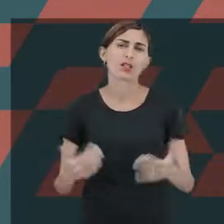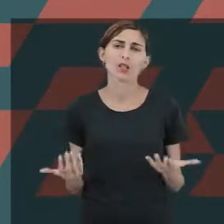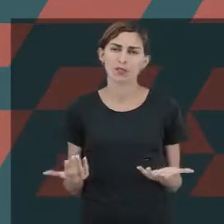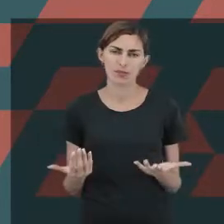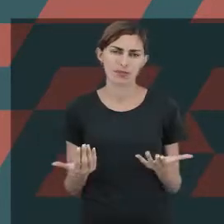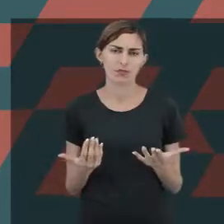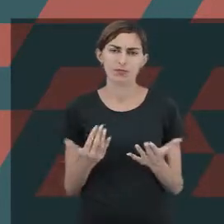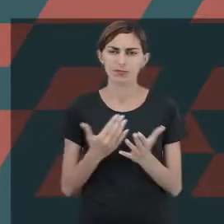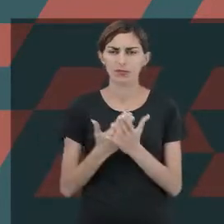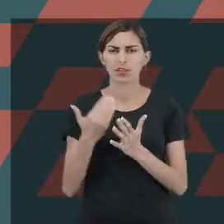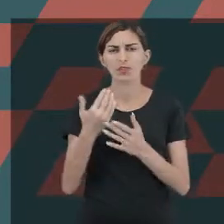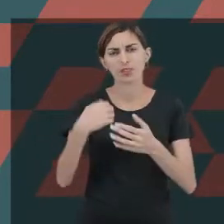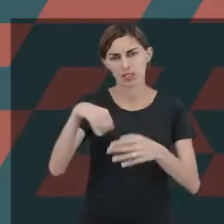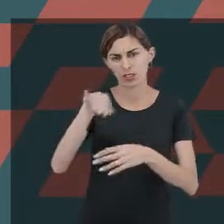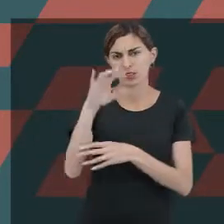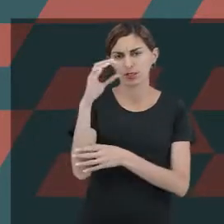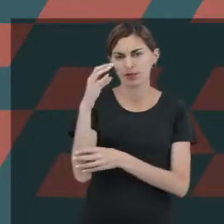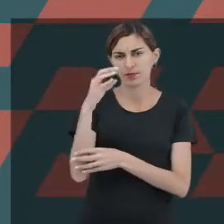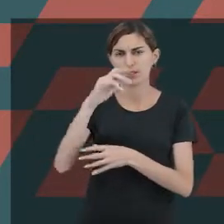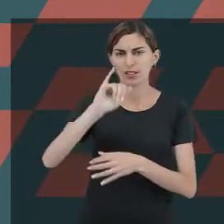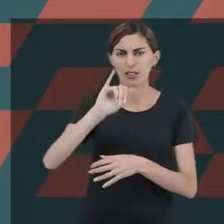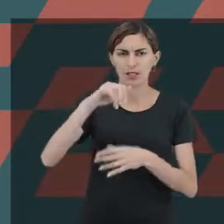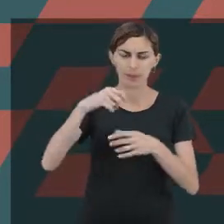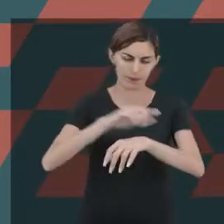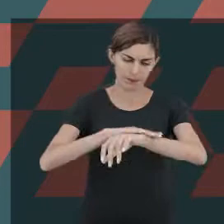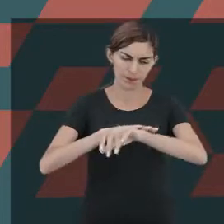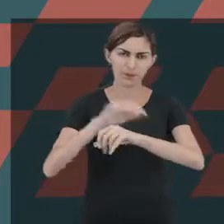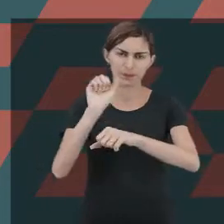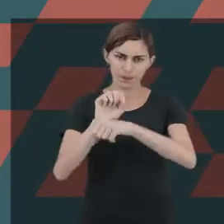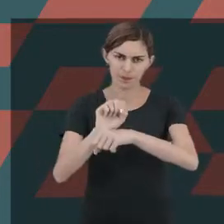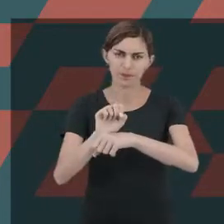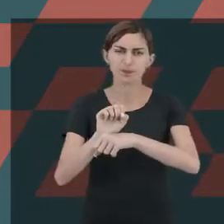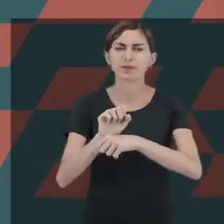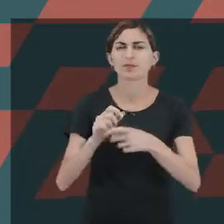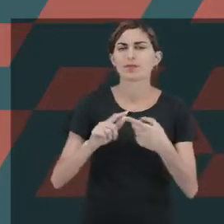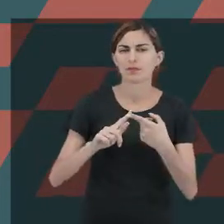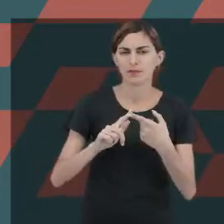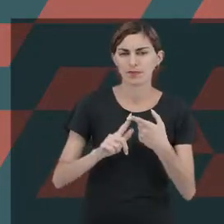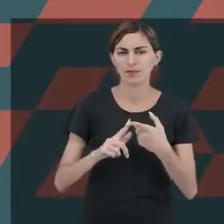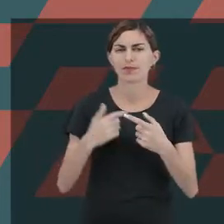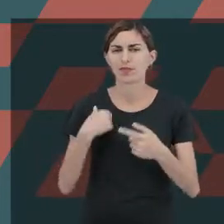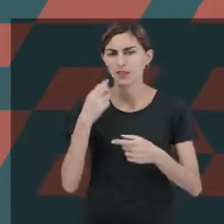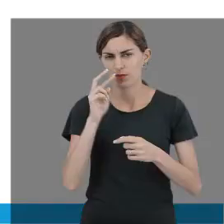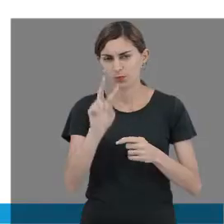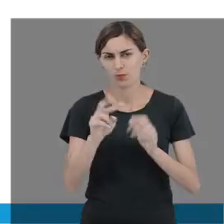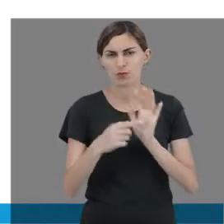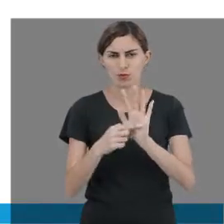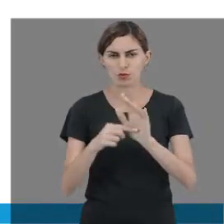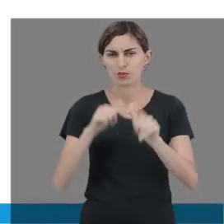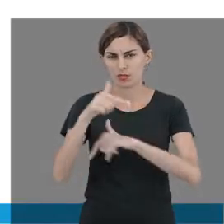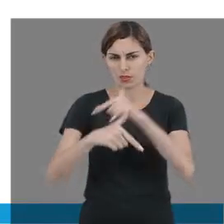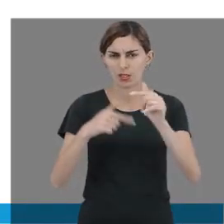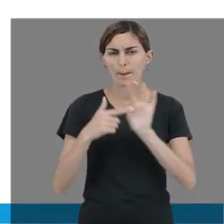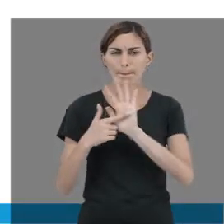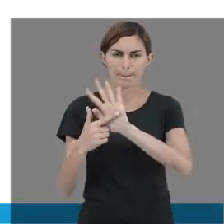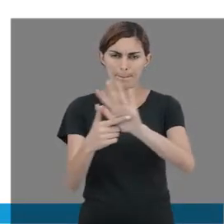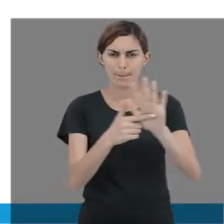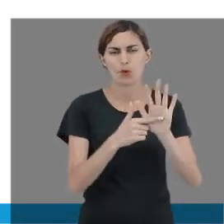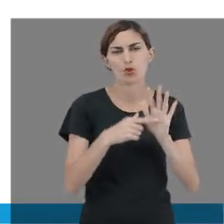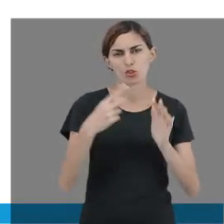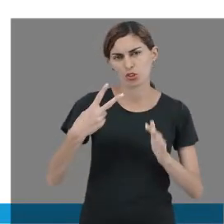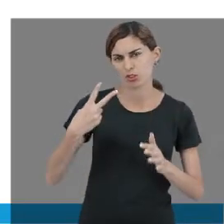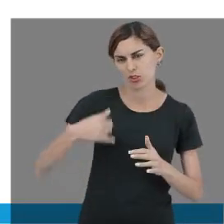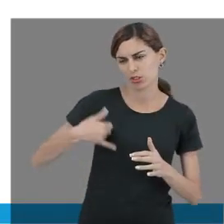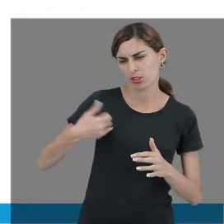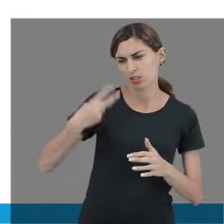Então quando você tem uma hipertonia localizada, aí o ideal é a gente usar a toxina botulínica, que eu trouxe aqui esse trabalho que mostra que abaixo dos 2 anos é